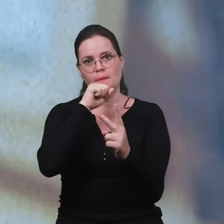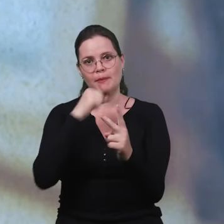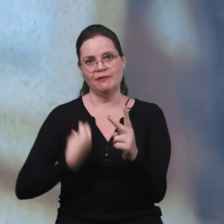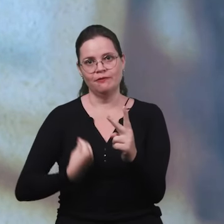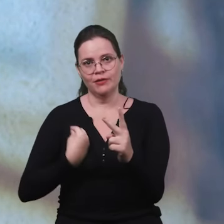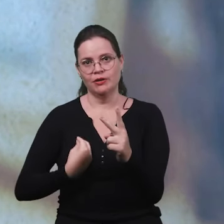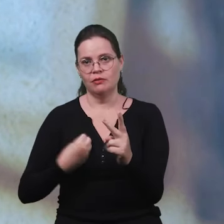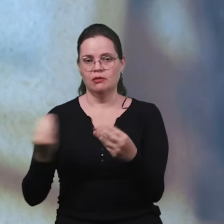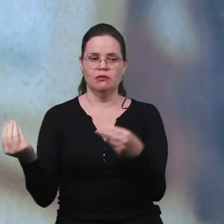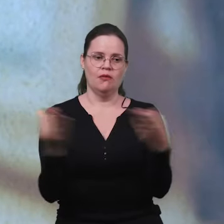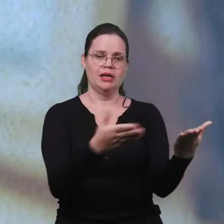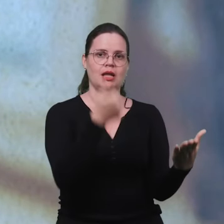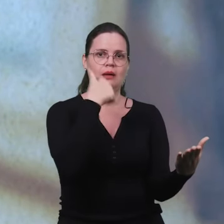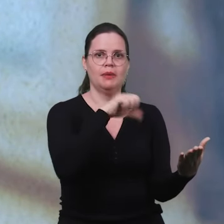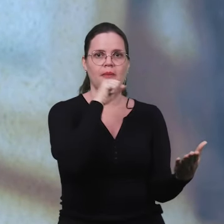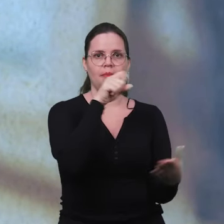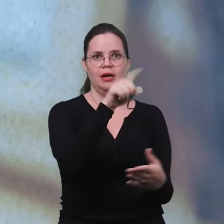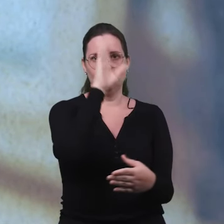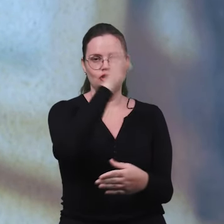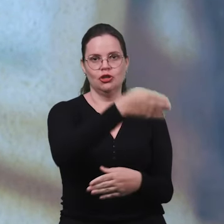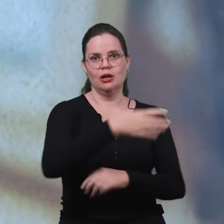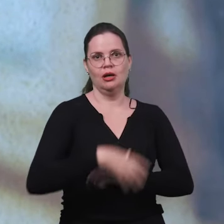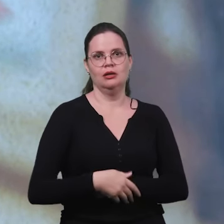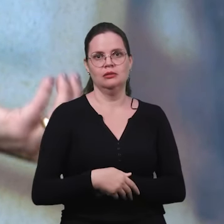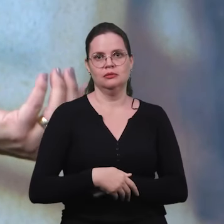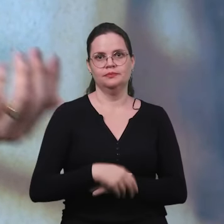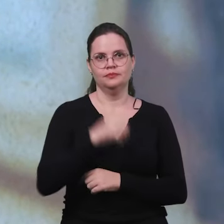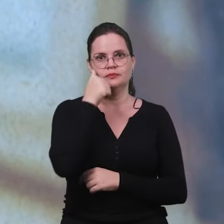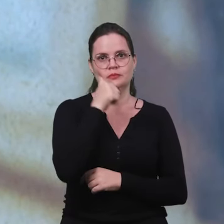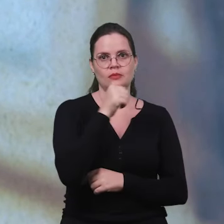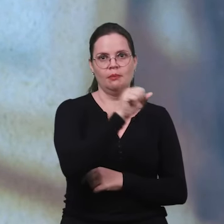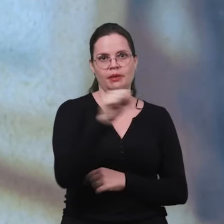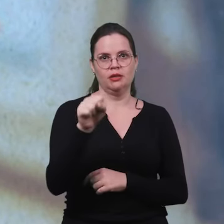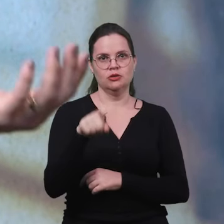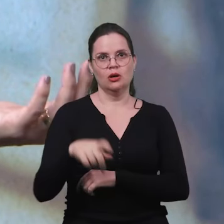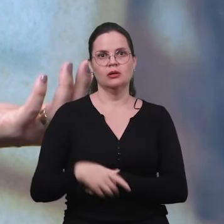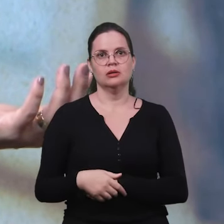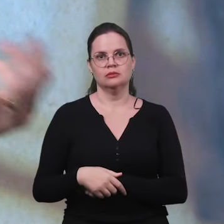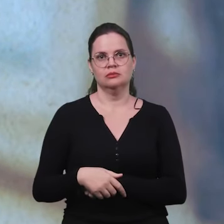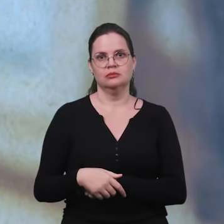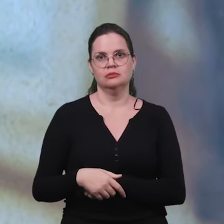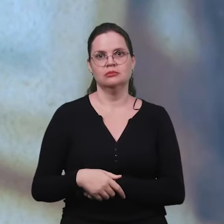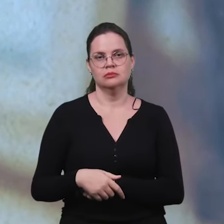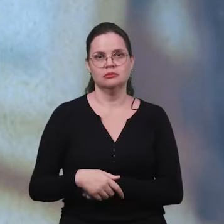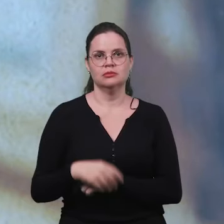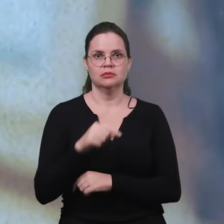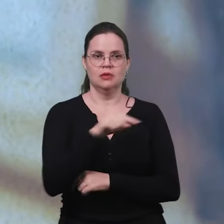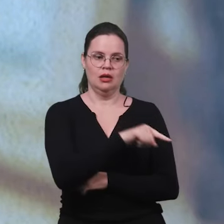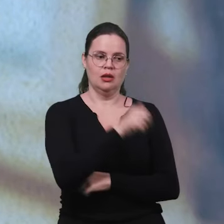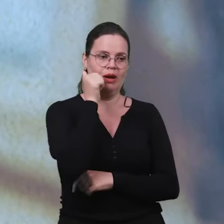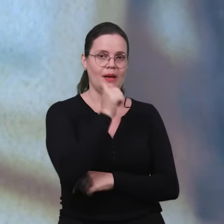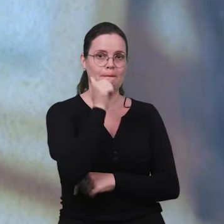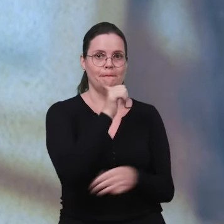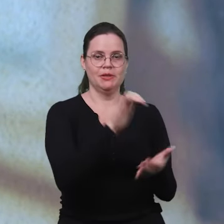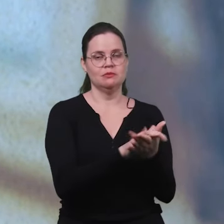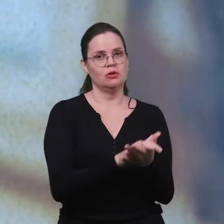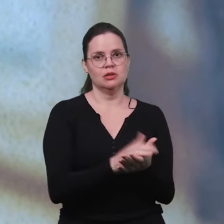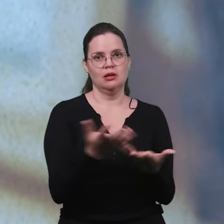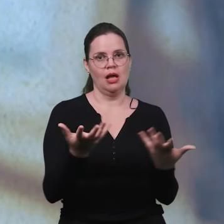Vai integralmente para a mãe do falecido, para a sogra da viúva. Então, a viúva não vai receber nada, né, desses